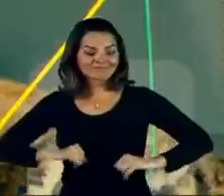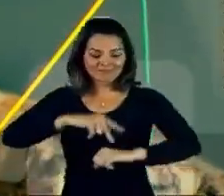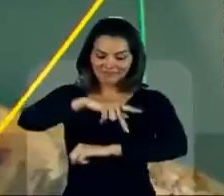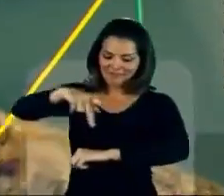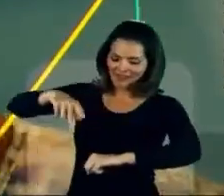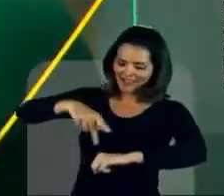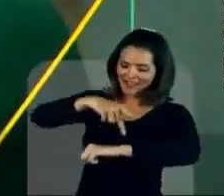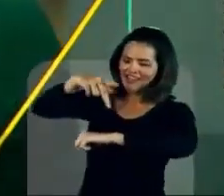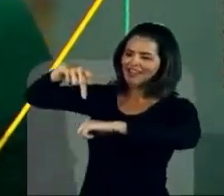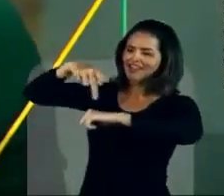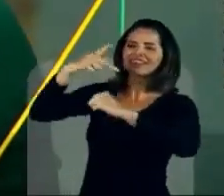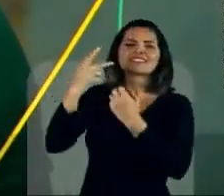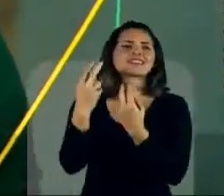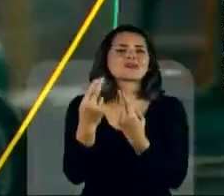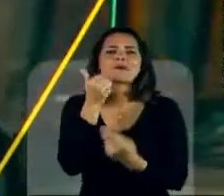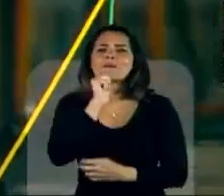gentil.